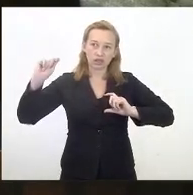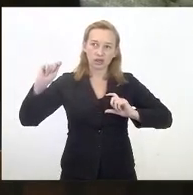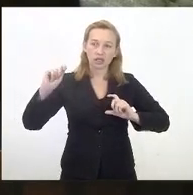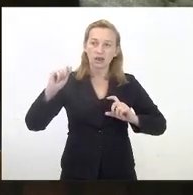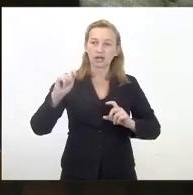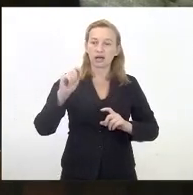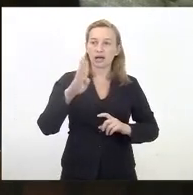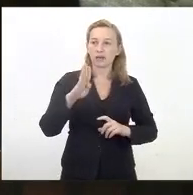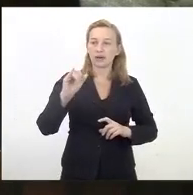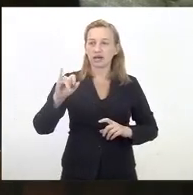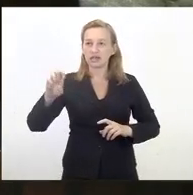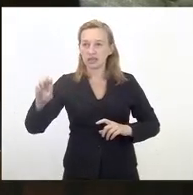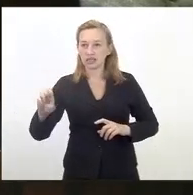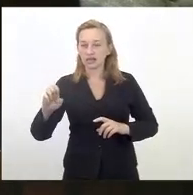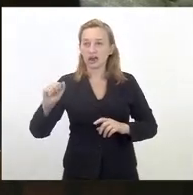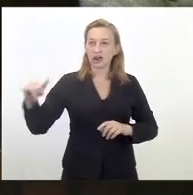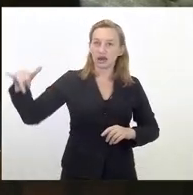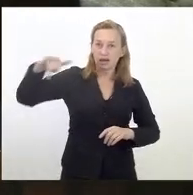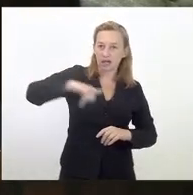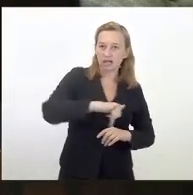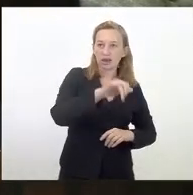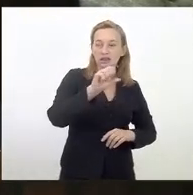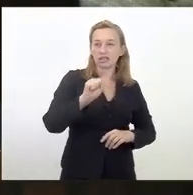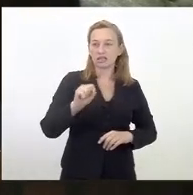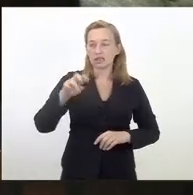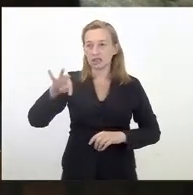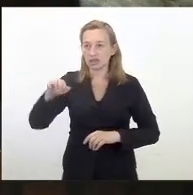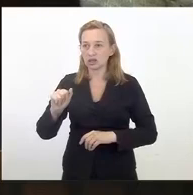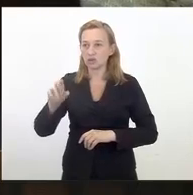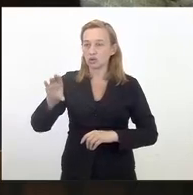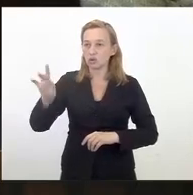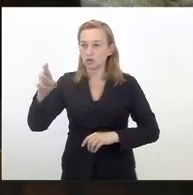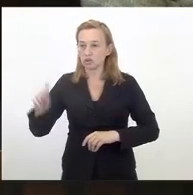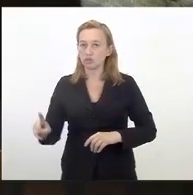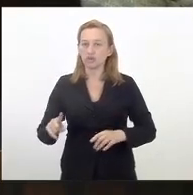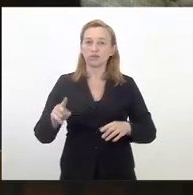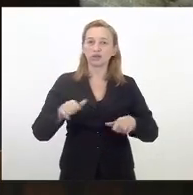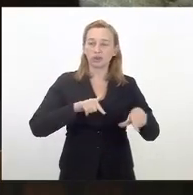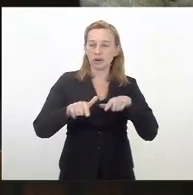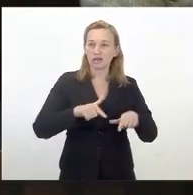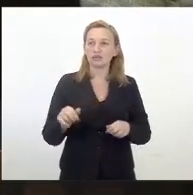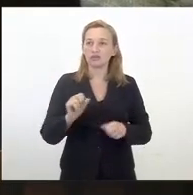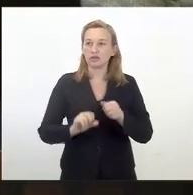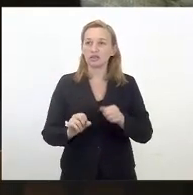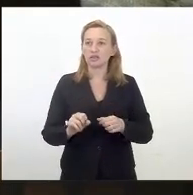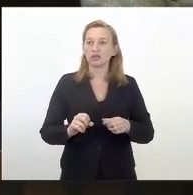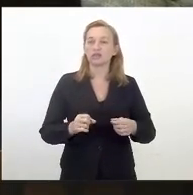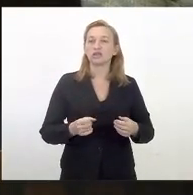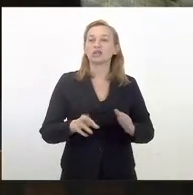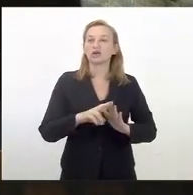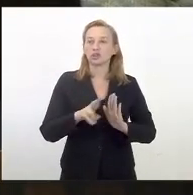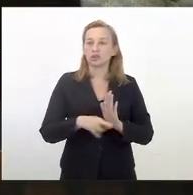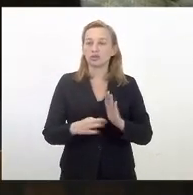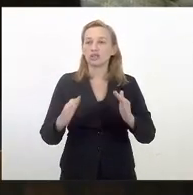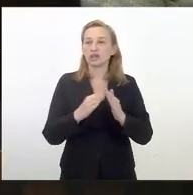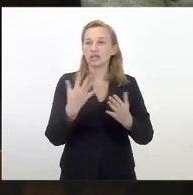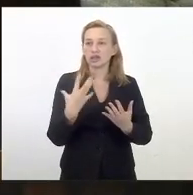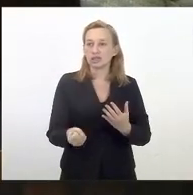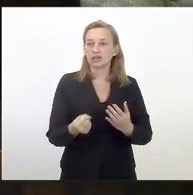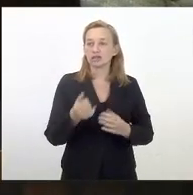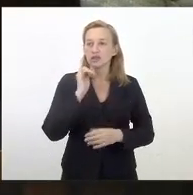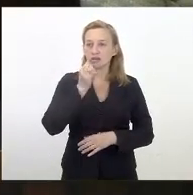Base Aérea de Santa Cruz pelos inestimáveis serviços prestados parecer da comissão de normas internas e proposições externas favorável